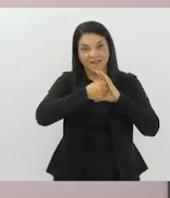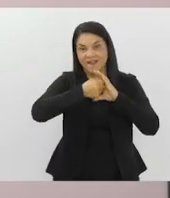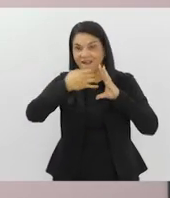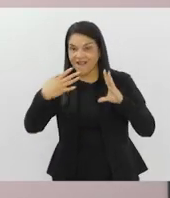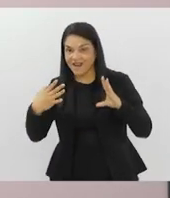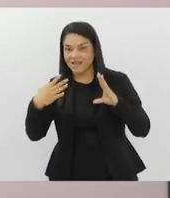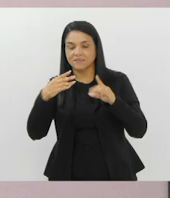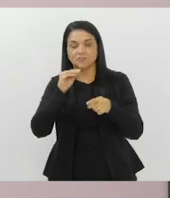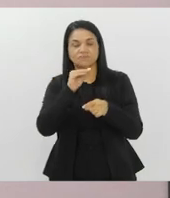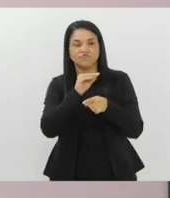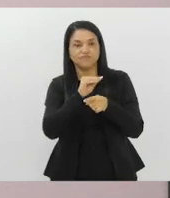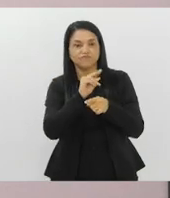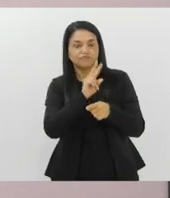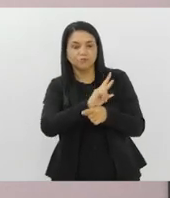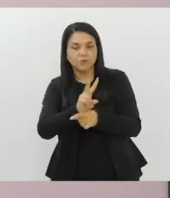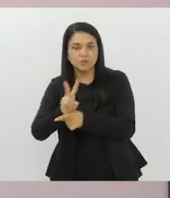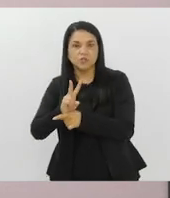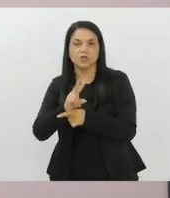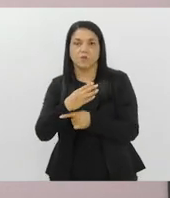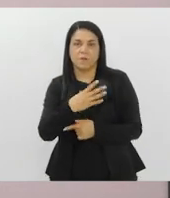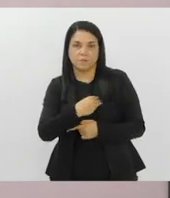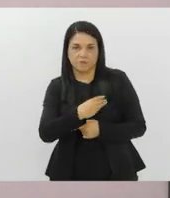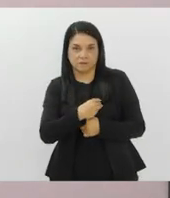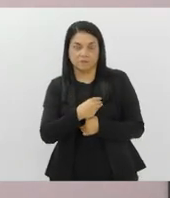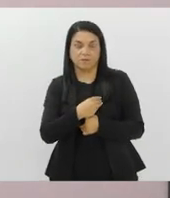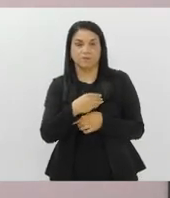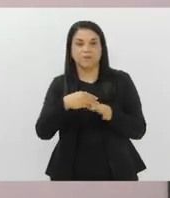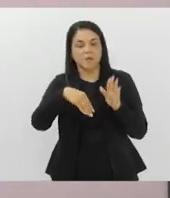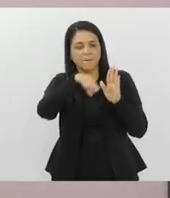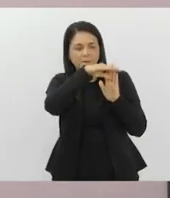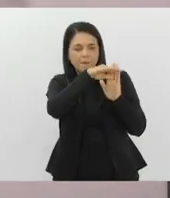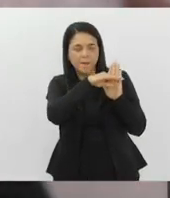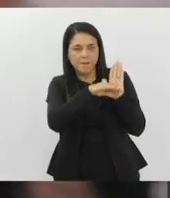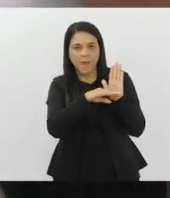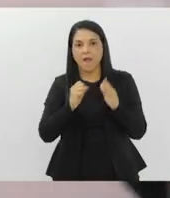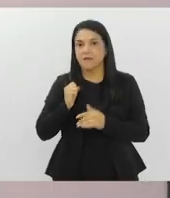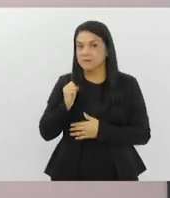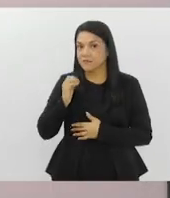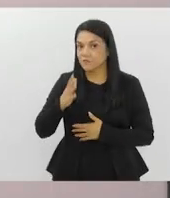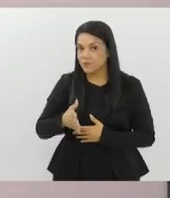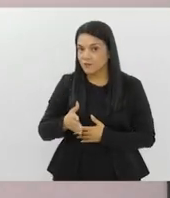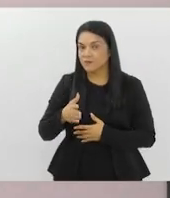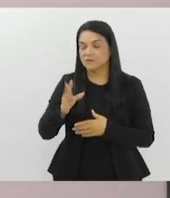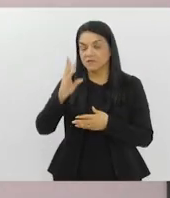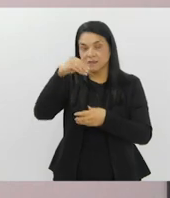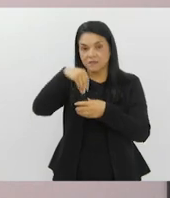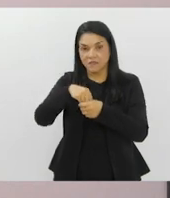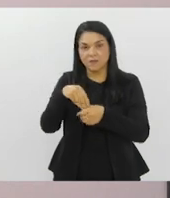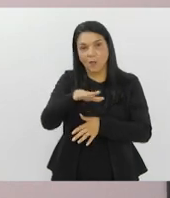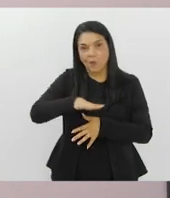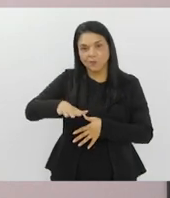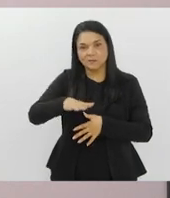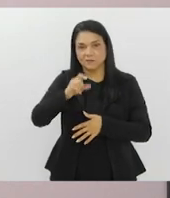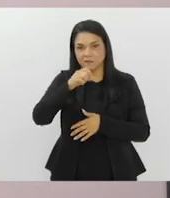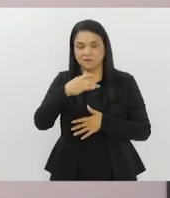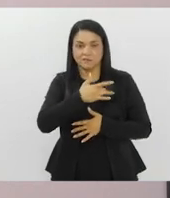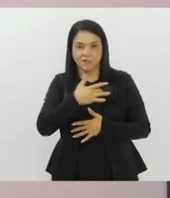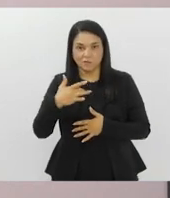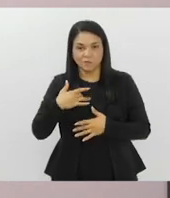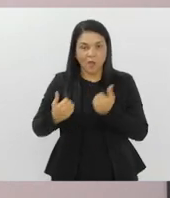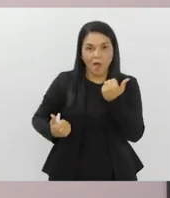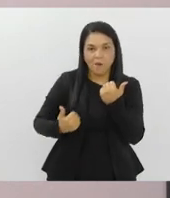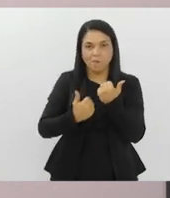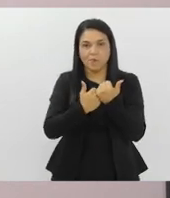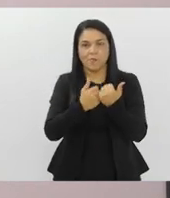proteger a amamentação. Também podemos listar as ações que acontecem no âmbito das unidades de saúde que visam dar apoio às mulheres